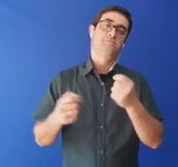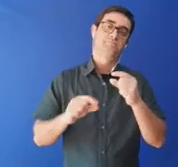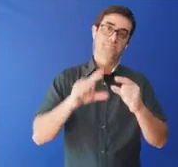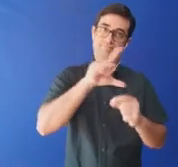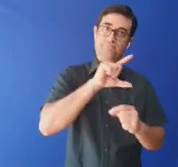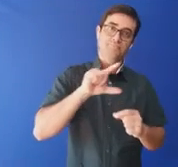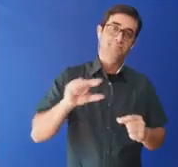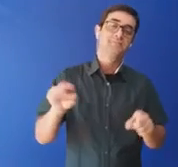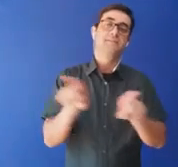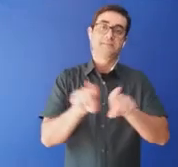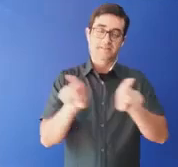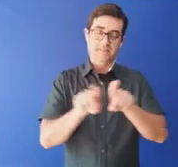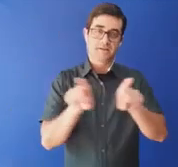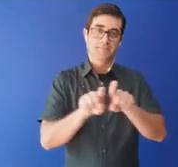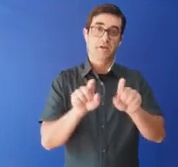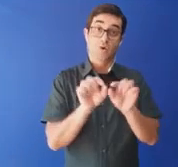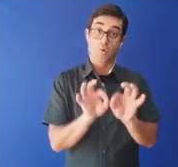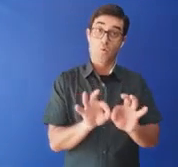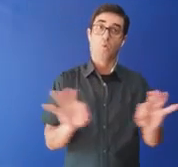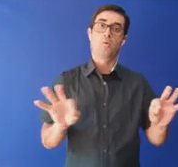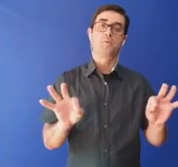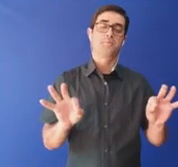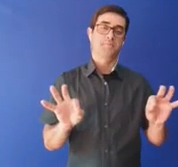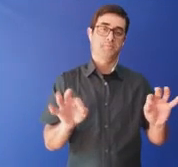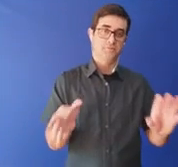o comprimento de ligação também tem